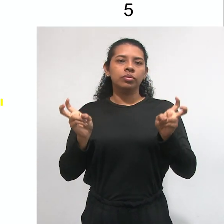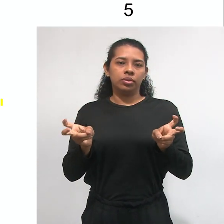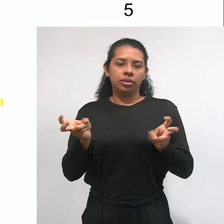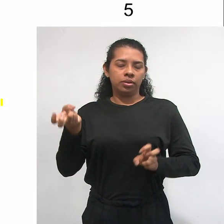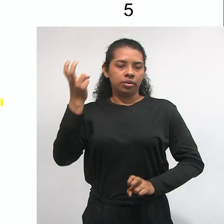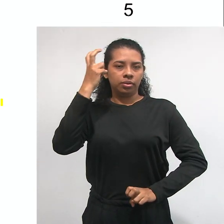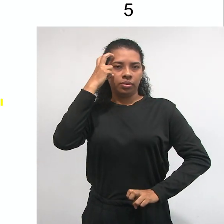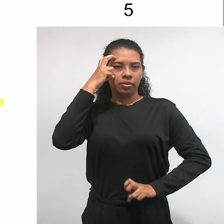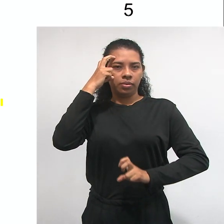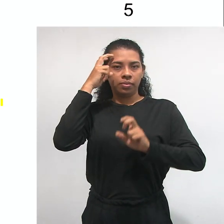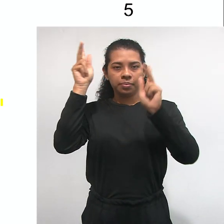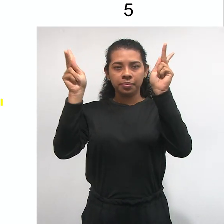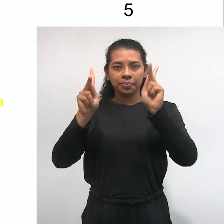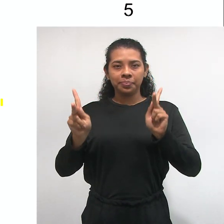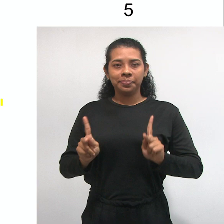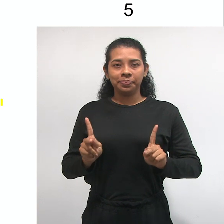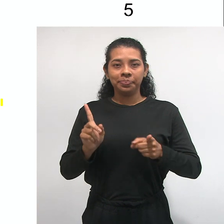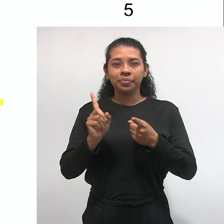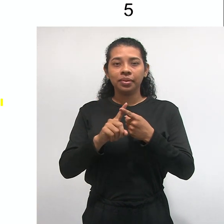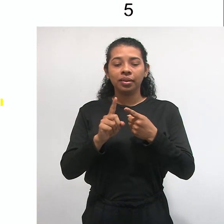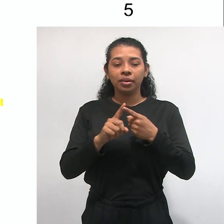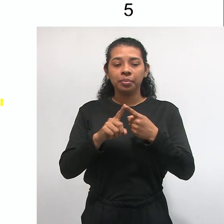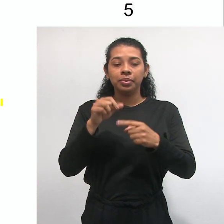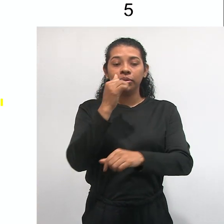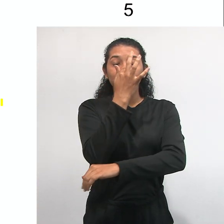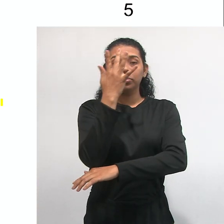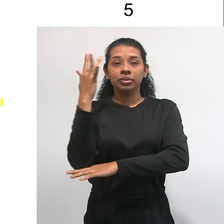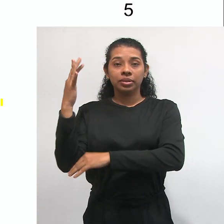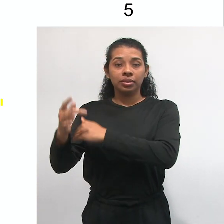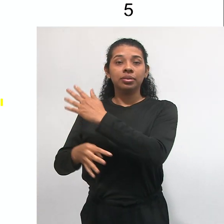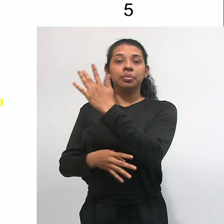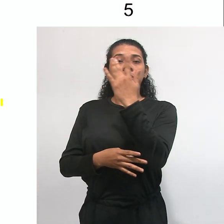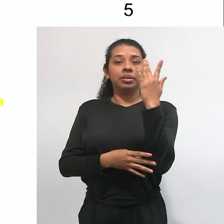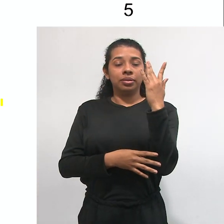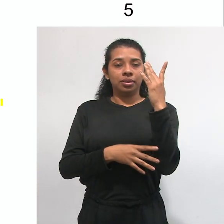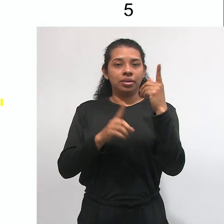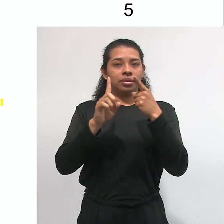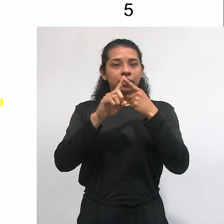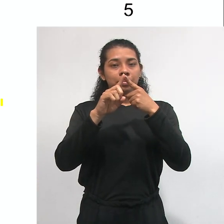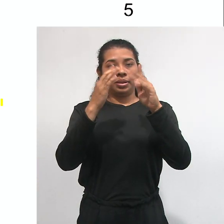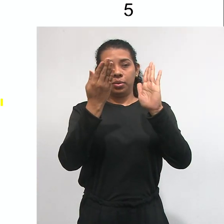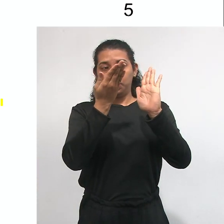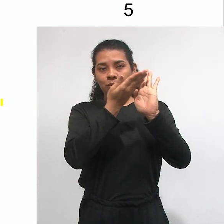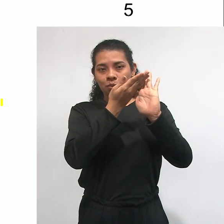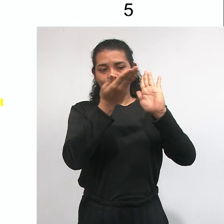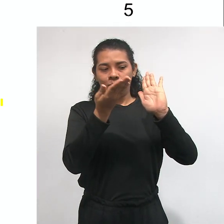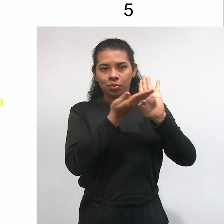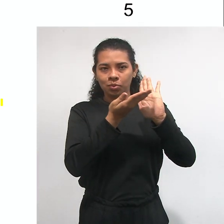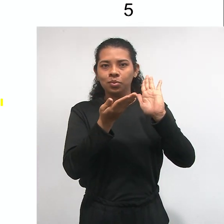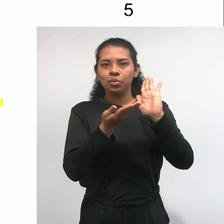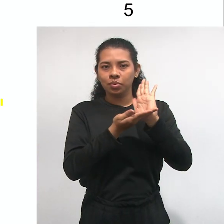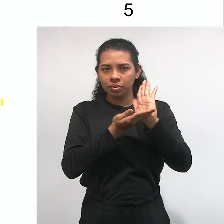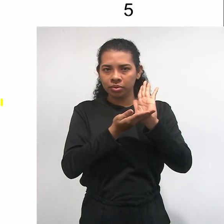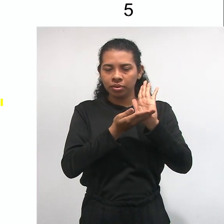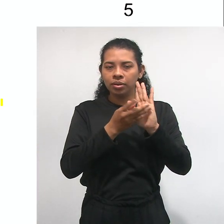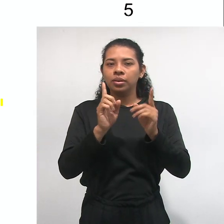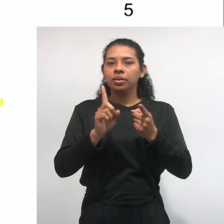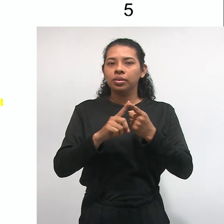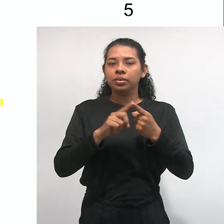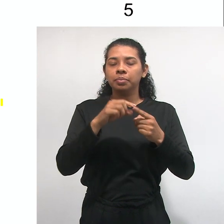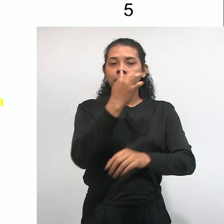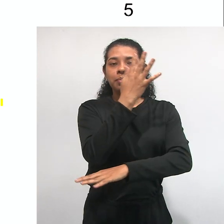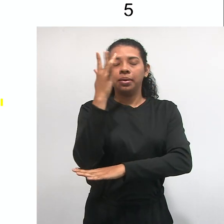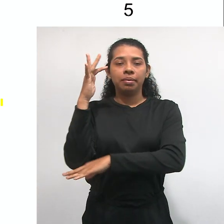paz, sustentabilidade como tema, subtema, e meio ambiente, políticas públicas para a